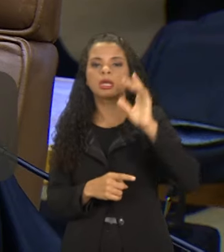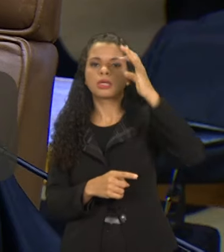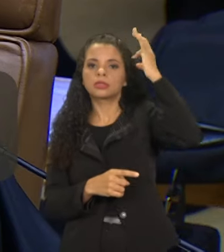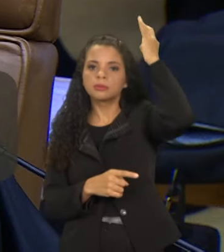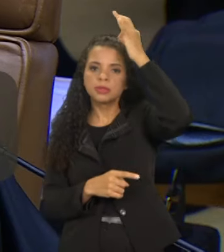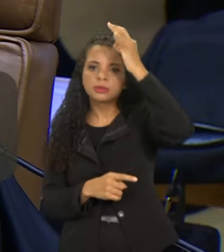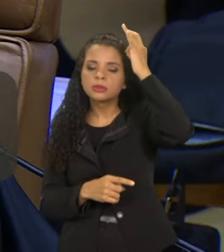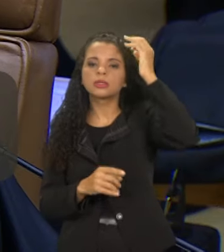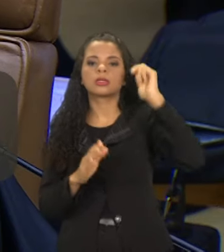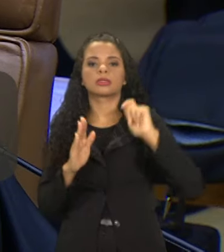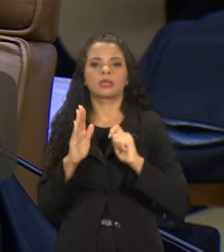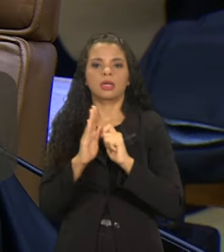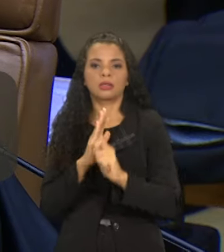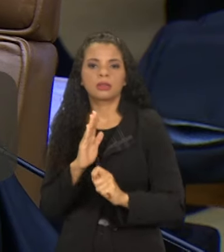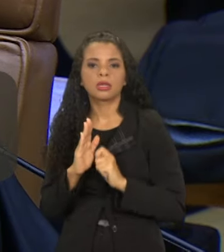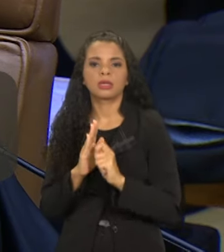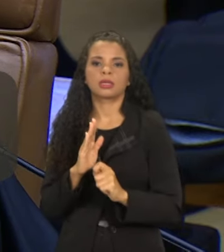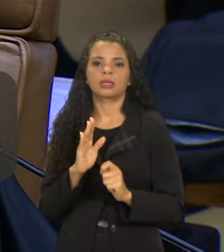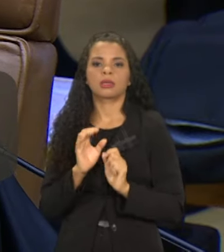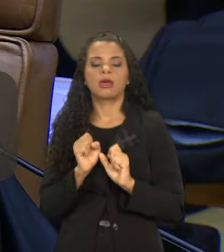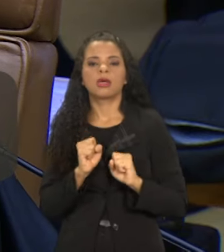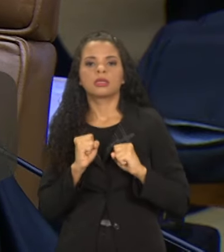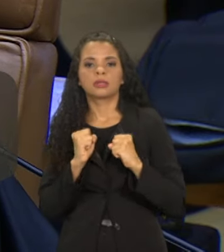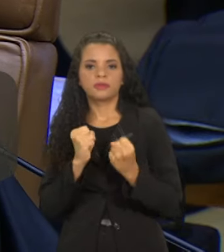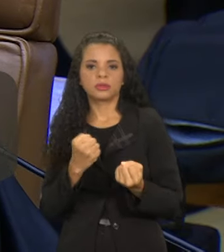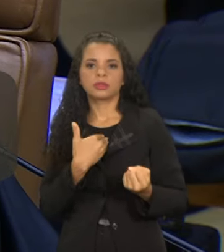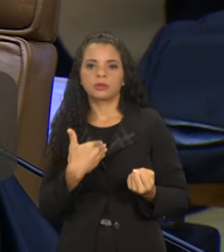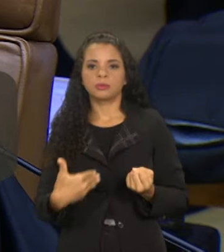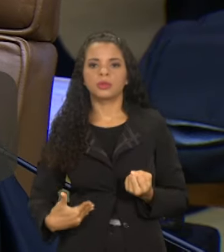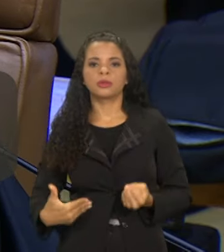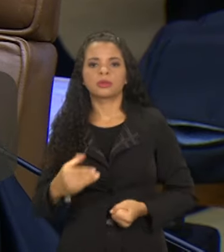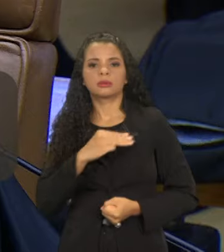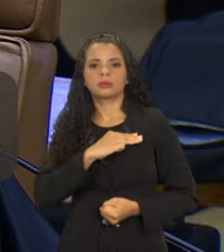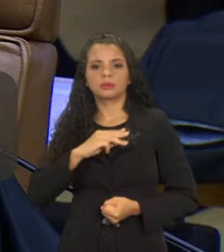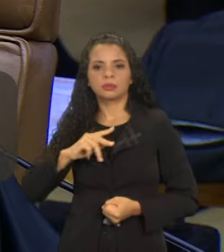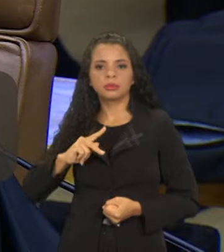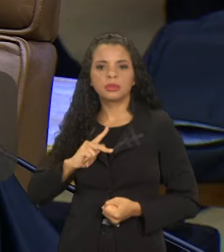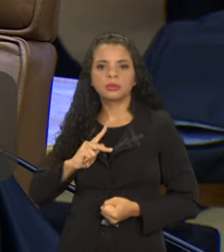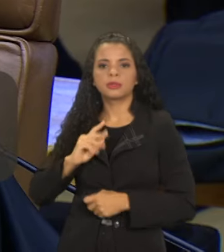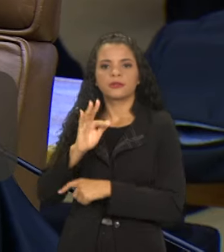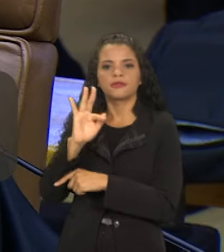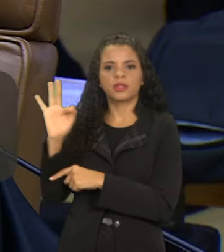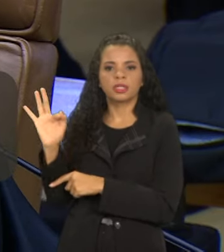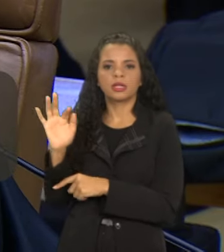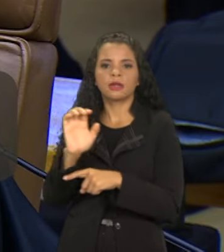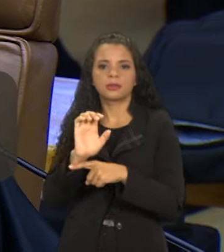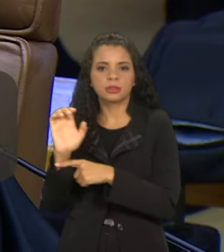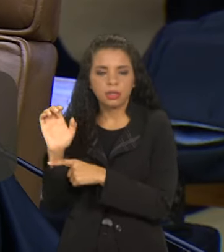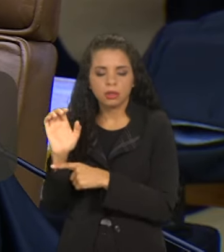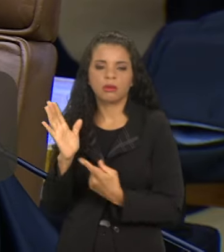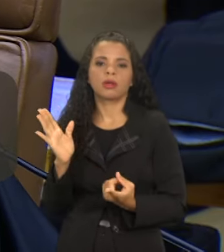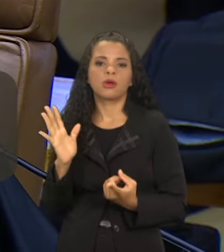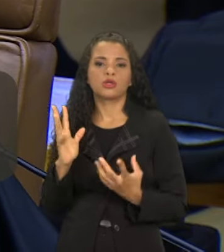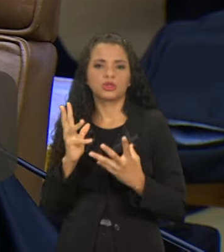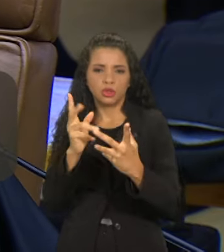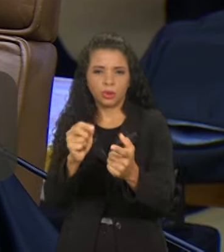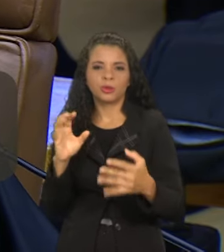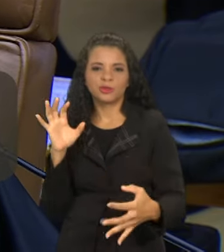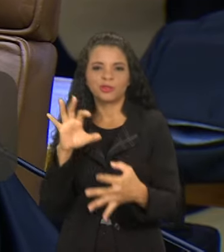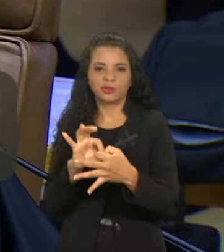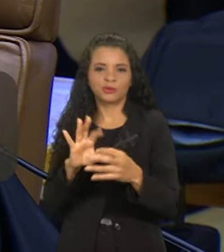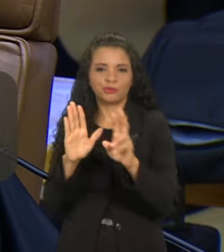autarquias, defensorias públicas e ministérios públicos federais e estaduais envolvidos. Vossa Excelência também